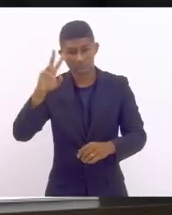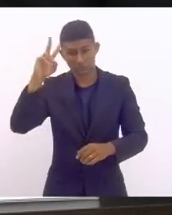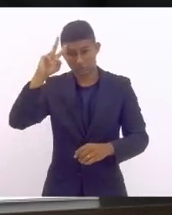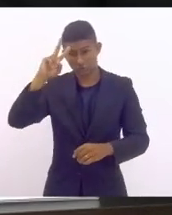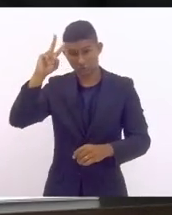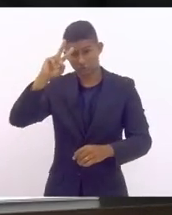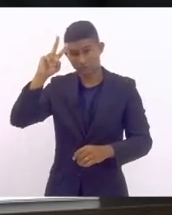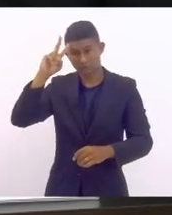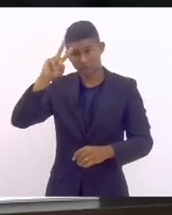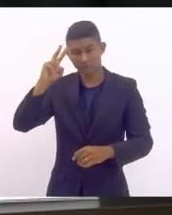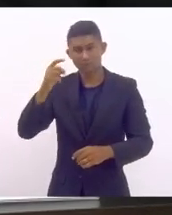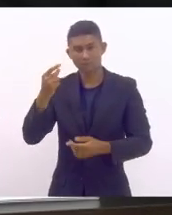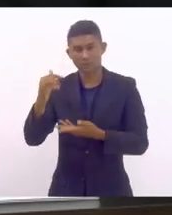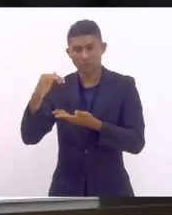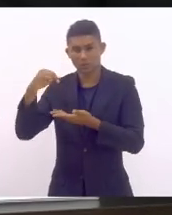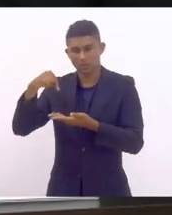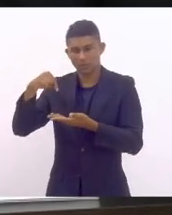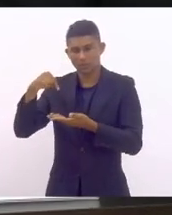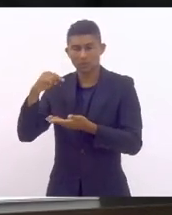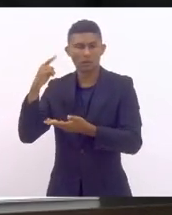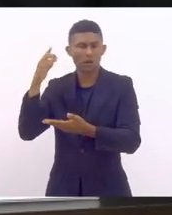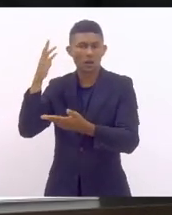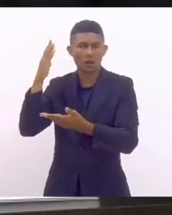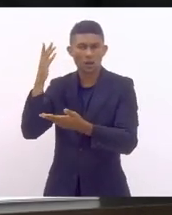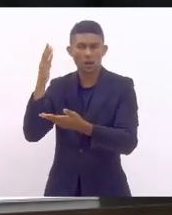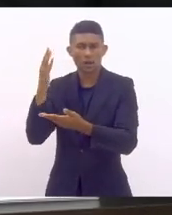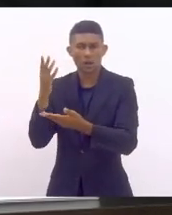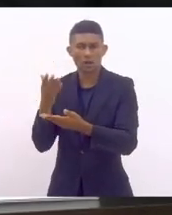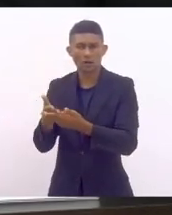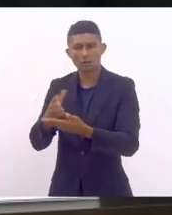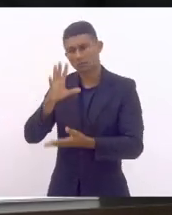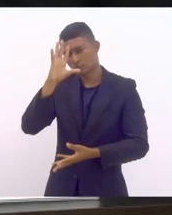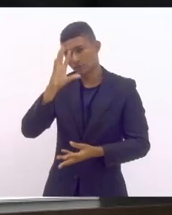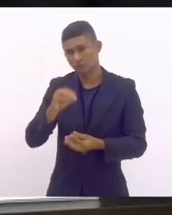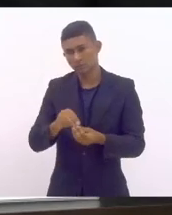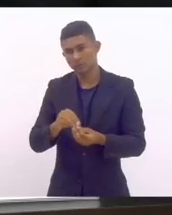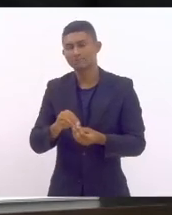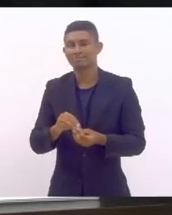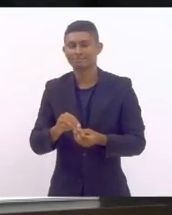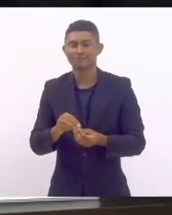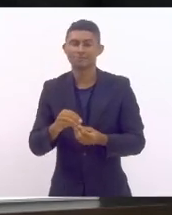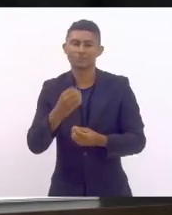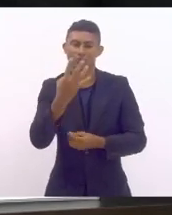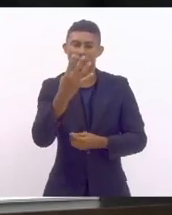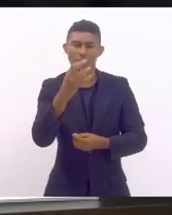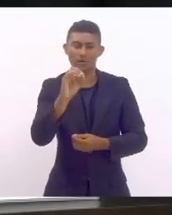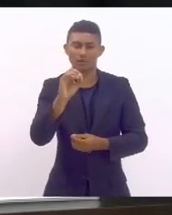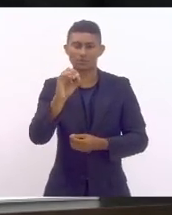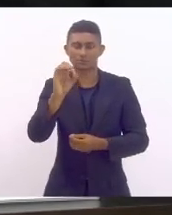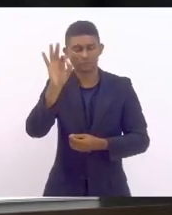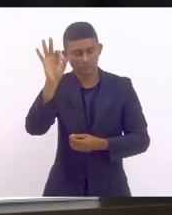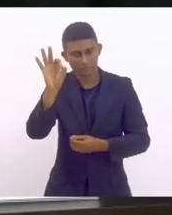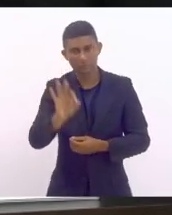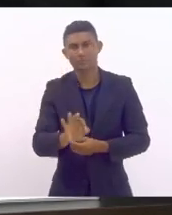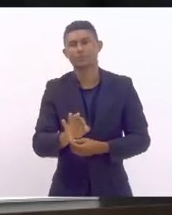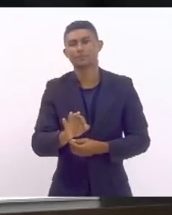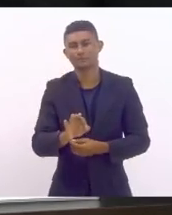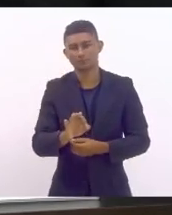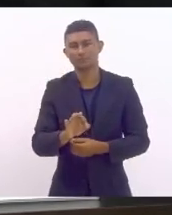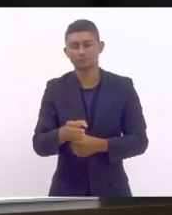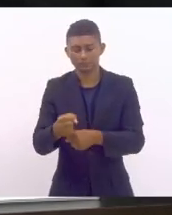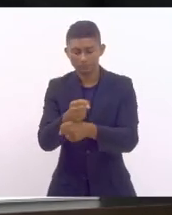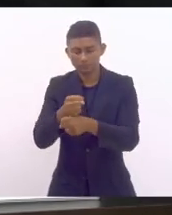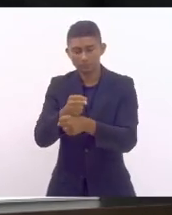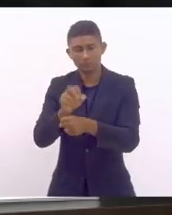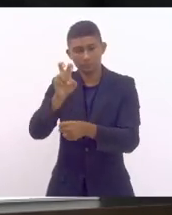da da do orçamento de cada um de nós significa mais quase quarenta por cento E em menos